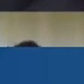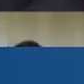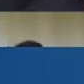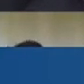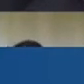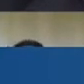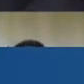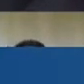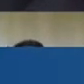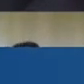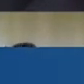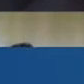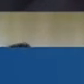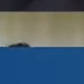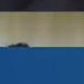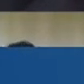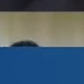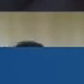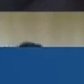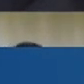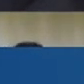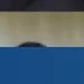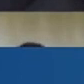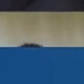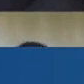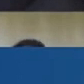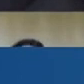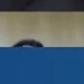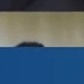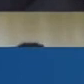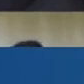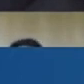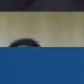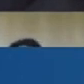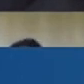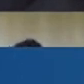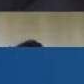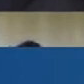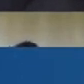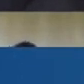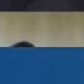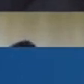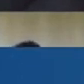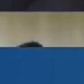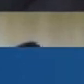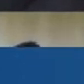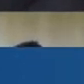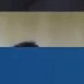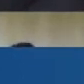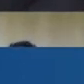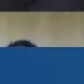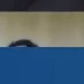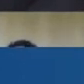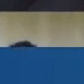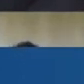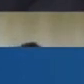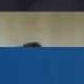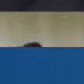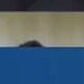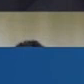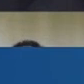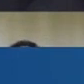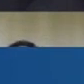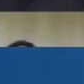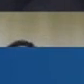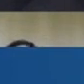notória periculosidade, e por isso mesmo o Poder Judiciário, corretamente na nossa visão,